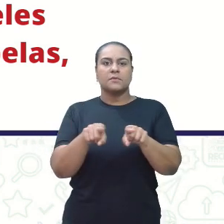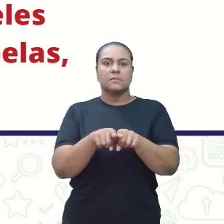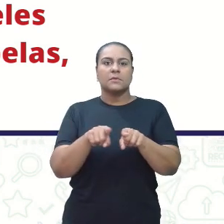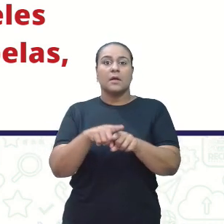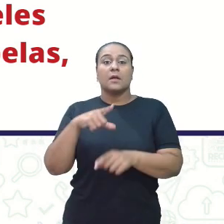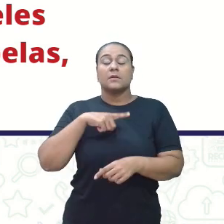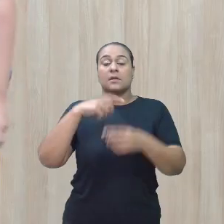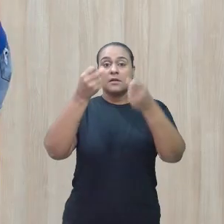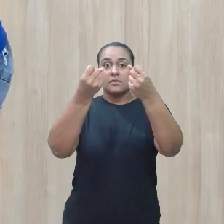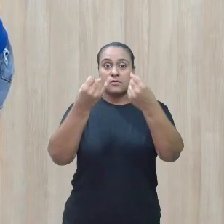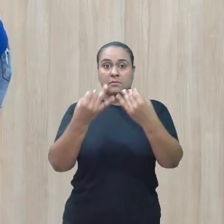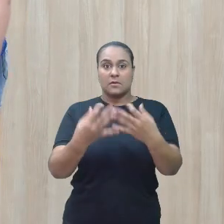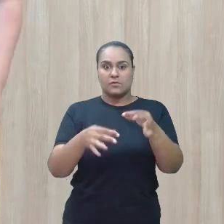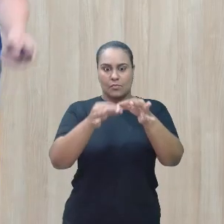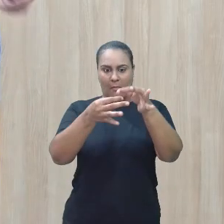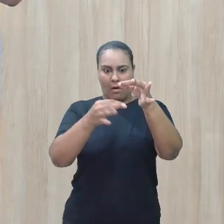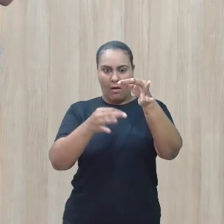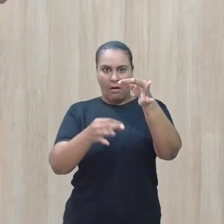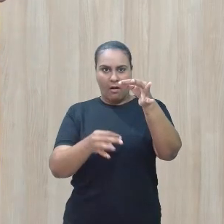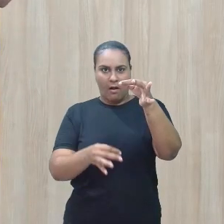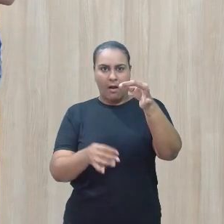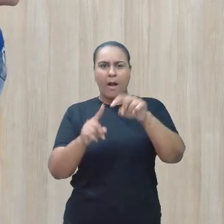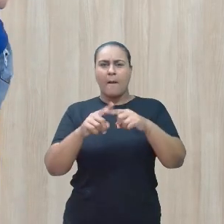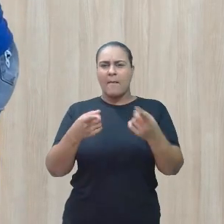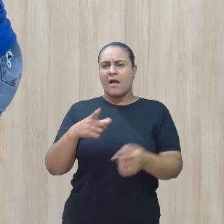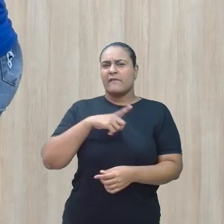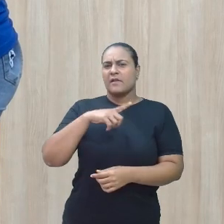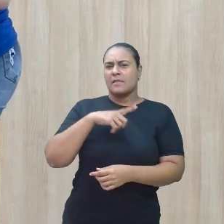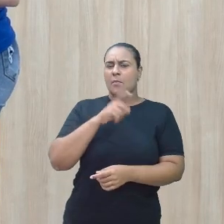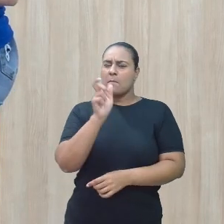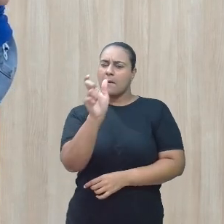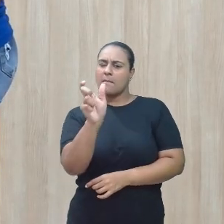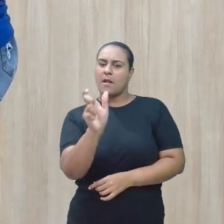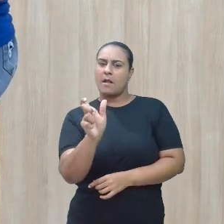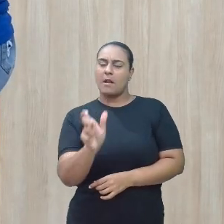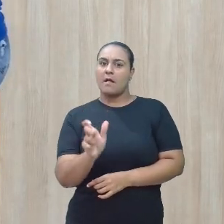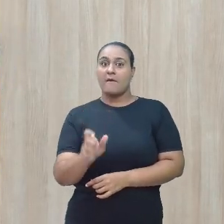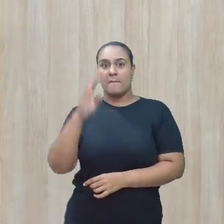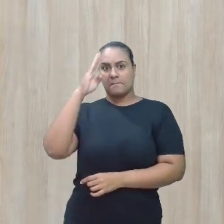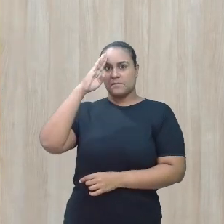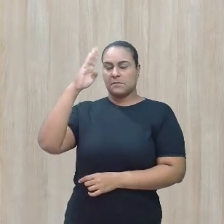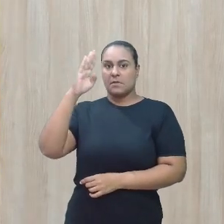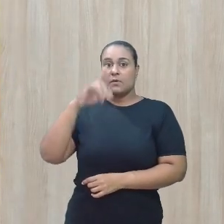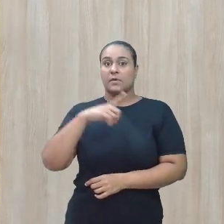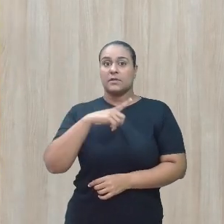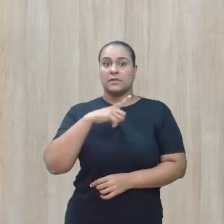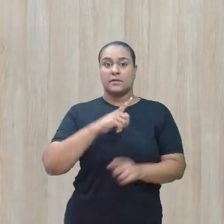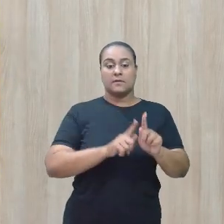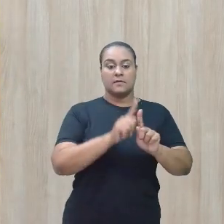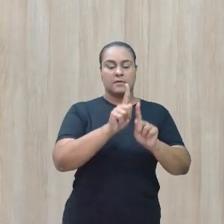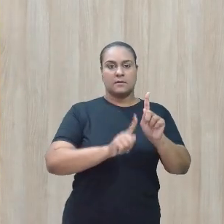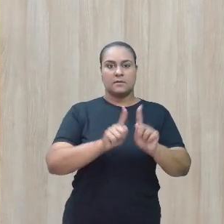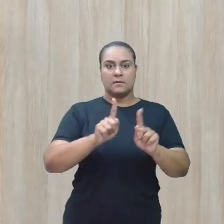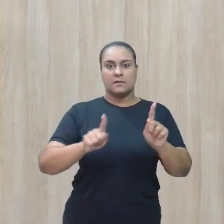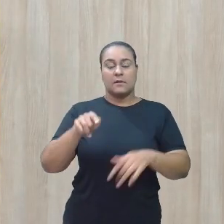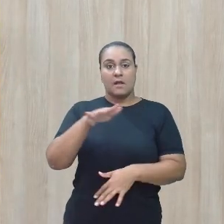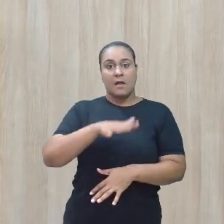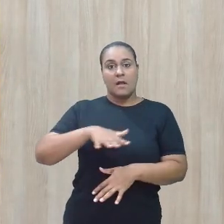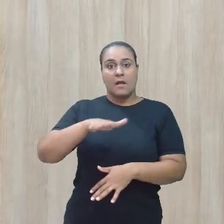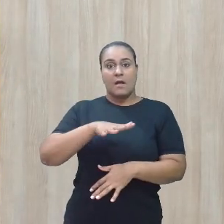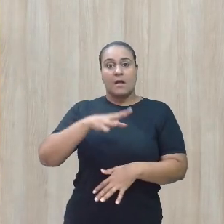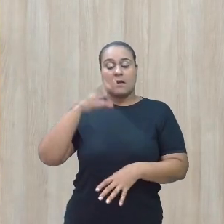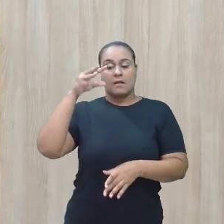tem uma definição bem grandona, mas a gente vai ter algumas palavras-chave para isso. Vê? A gente tem a estatística, a área da matemática que se